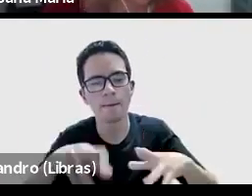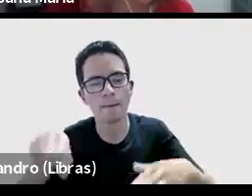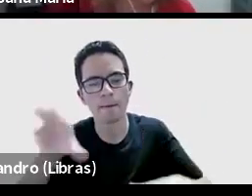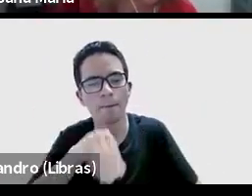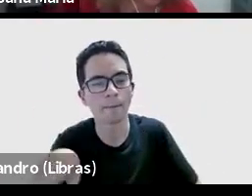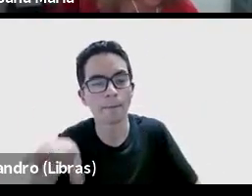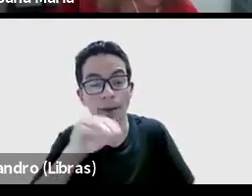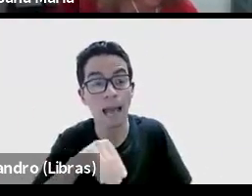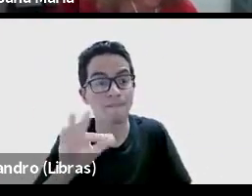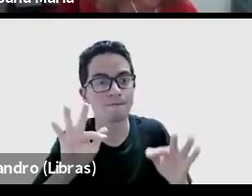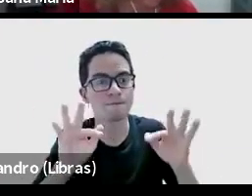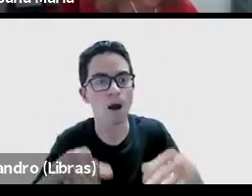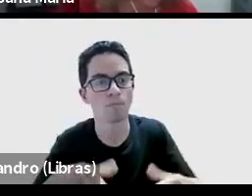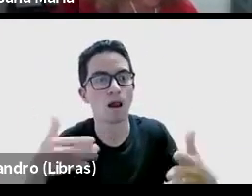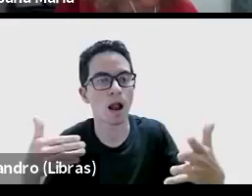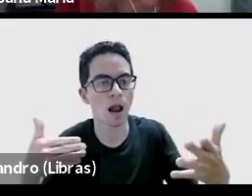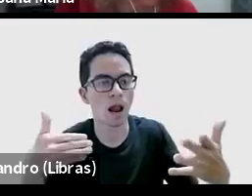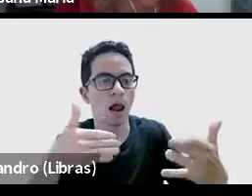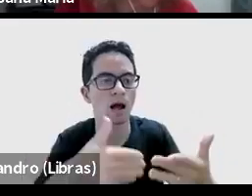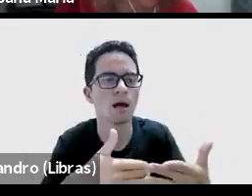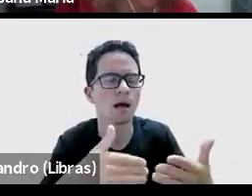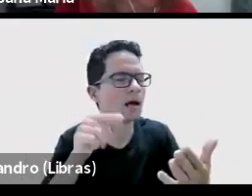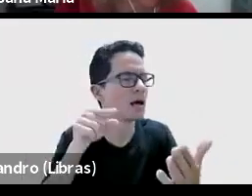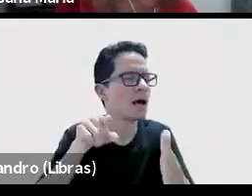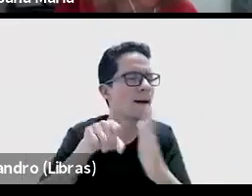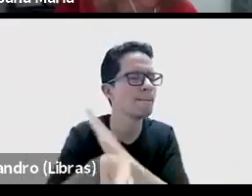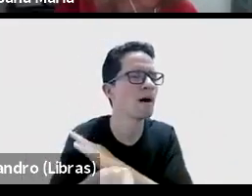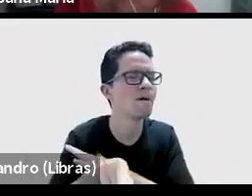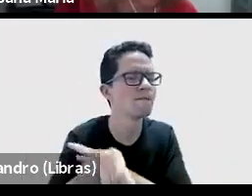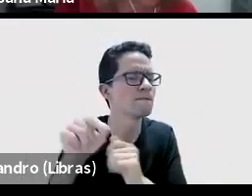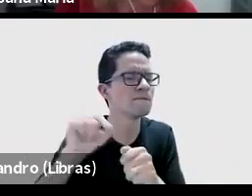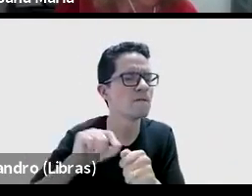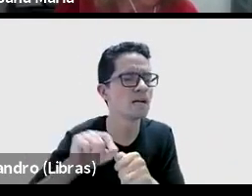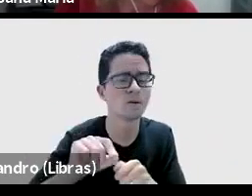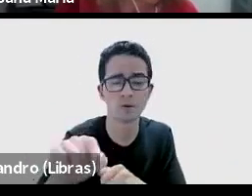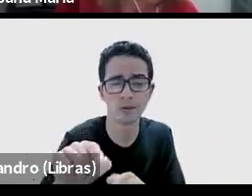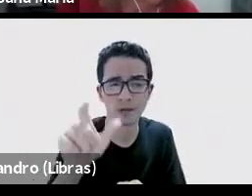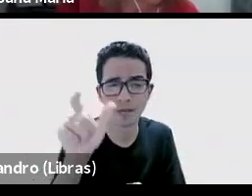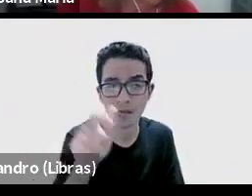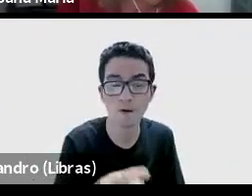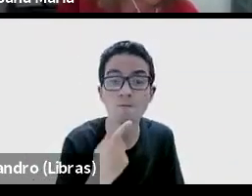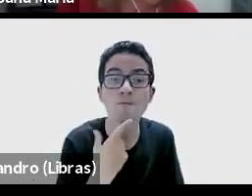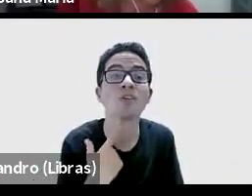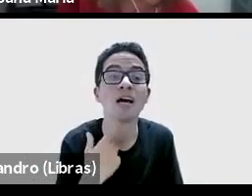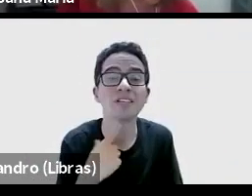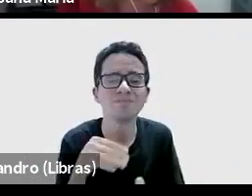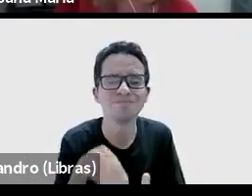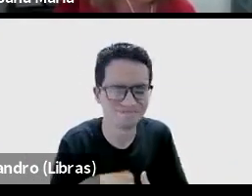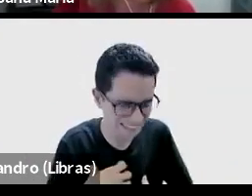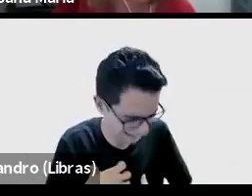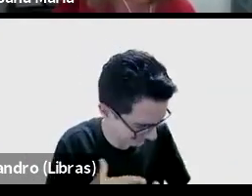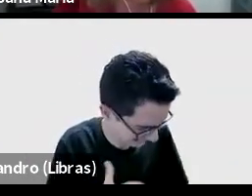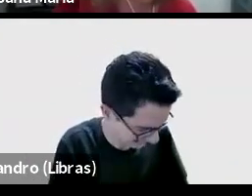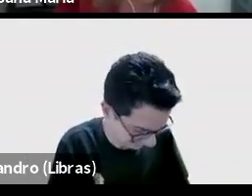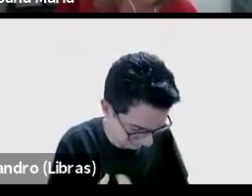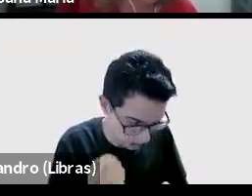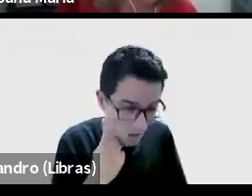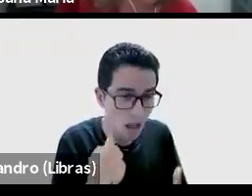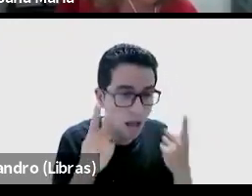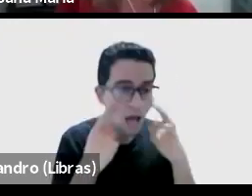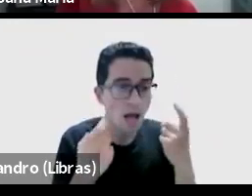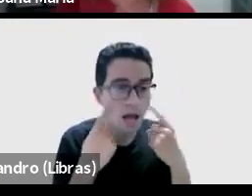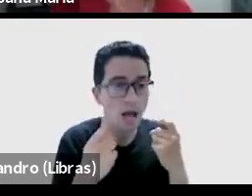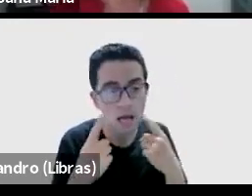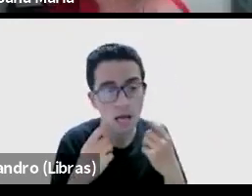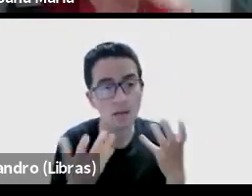chegou no final, assim, daí perguntou o que é feito, né, e assim, eu queria chorar, na verdade, né, porque aí,